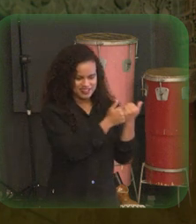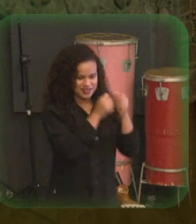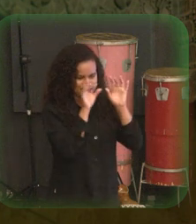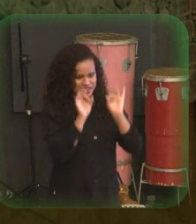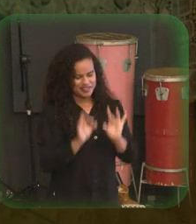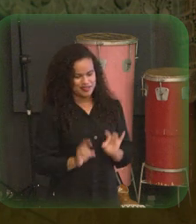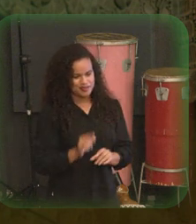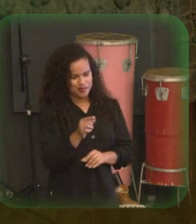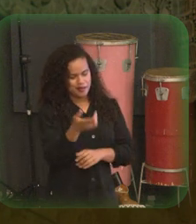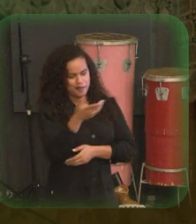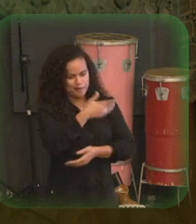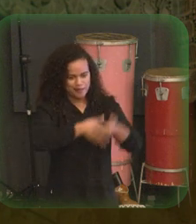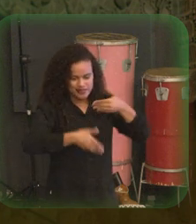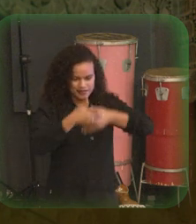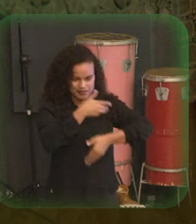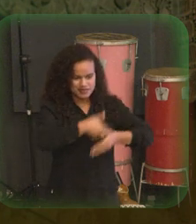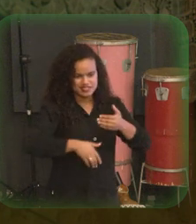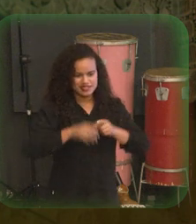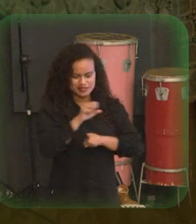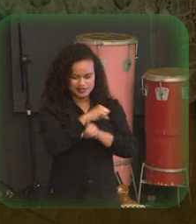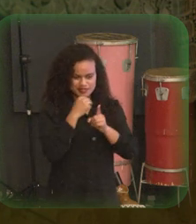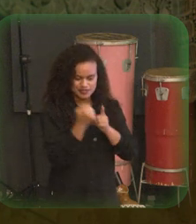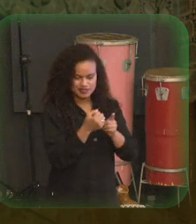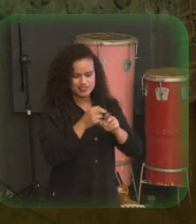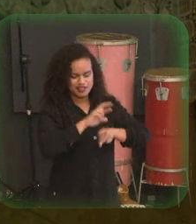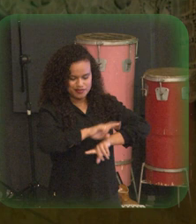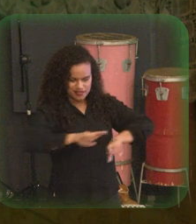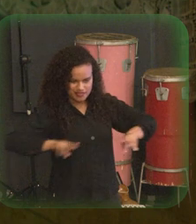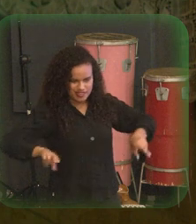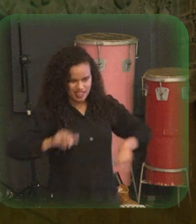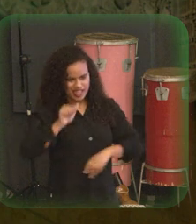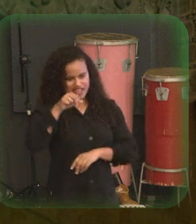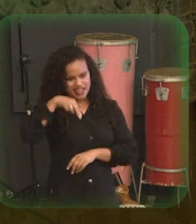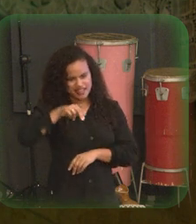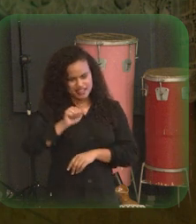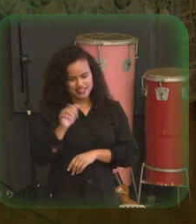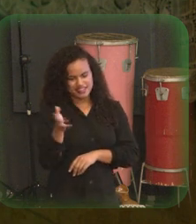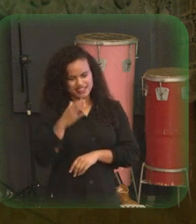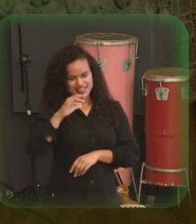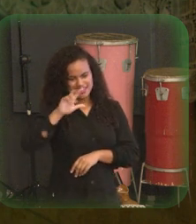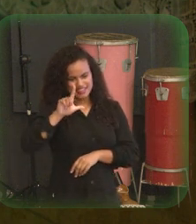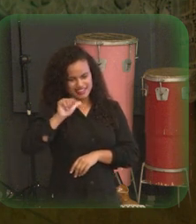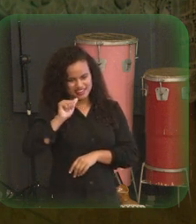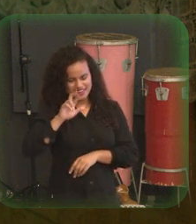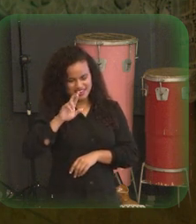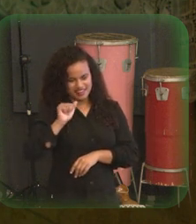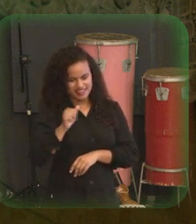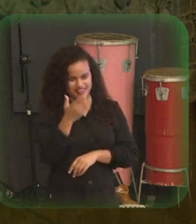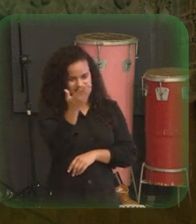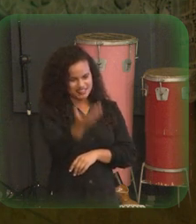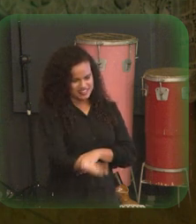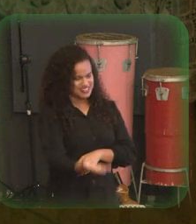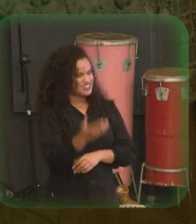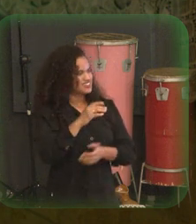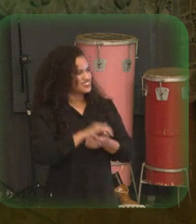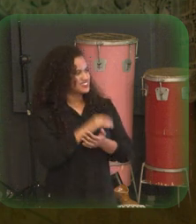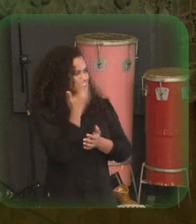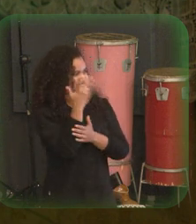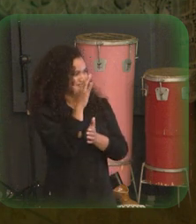participação social e diversidade, a Ana Carla Pereira, que tem, que sem dúvida